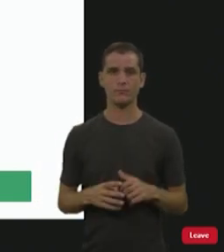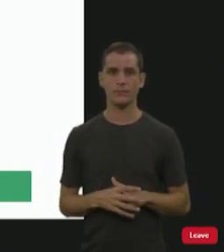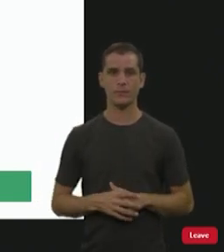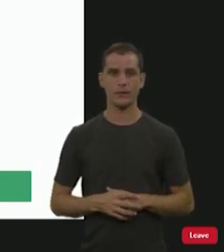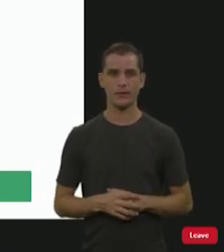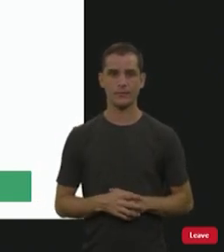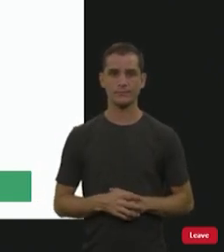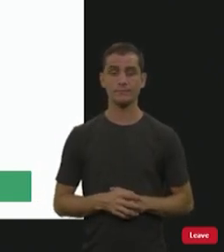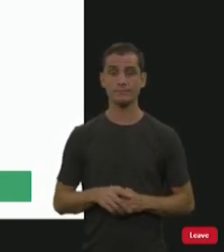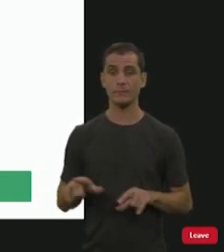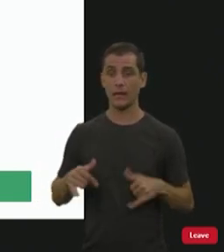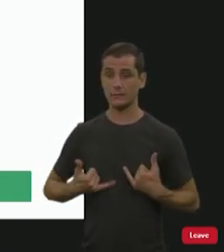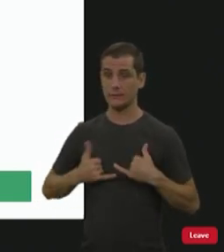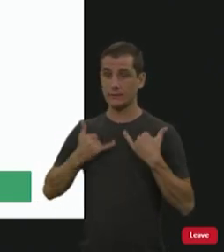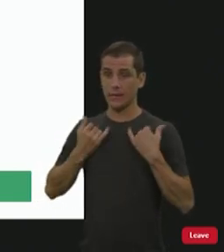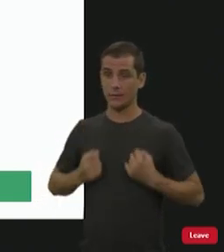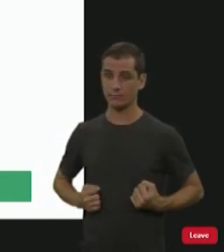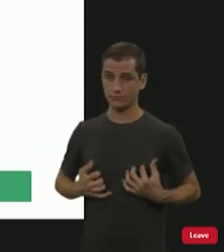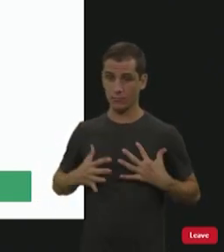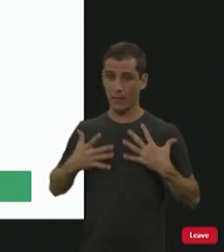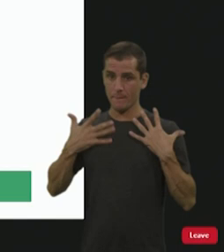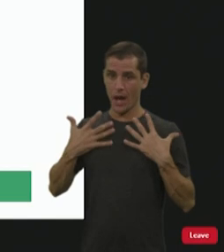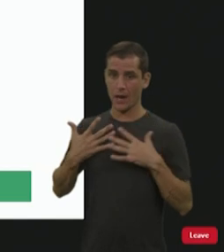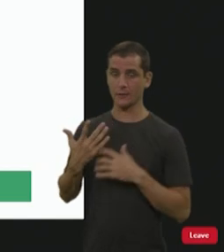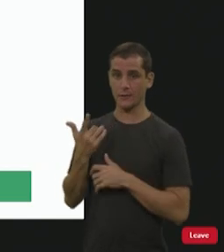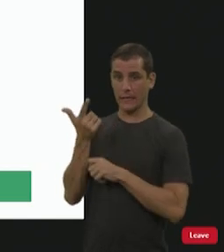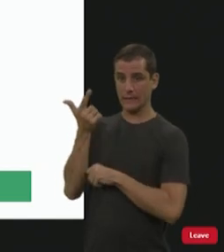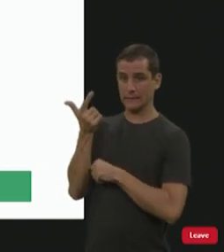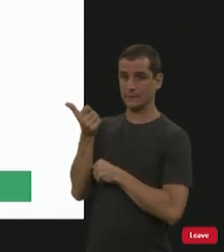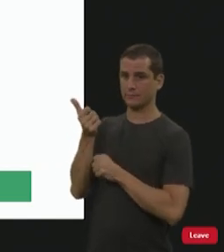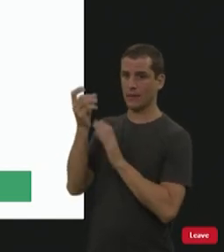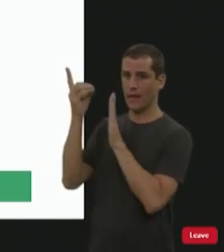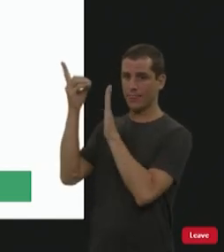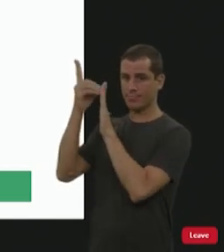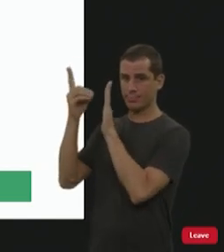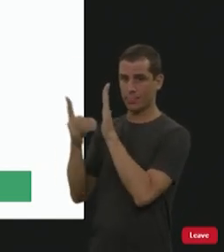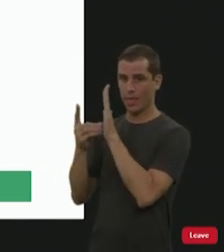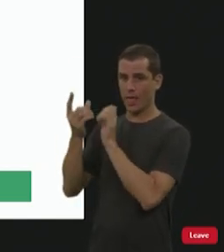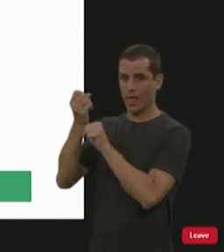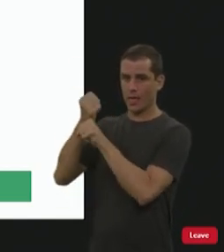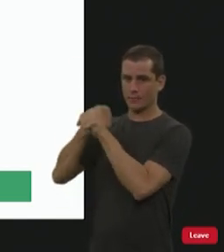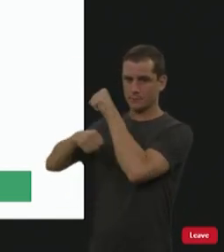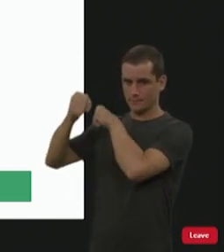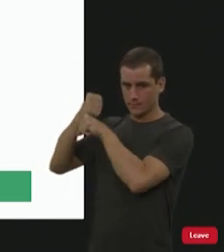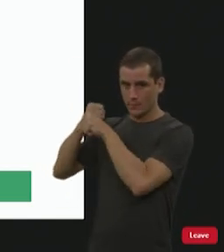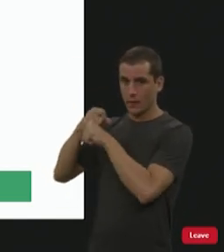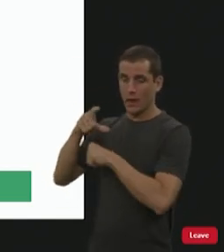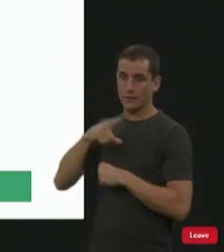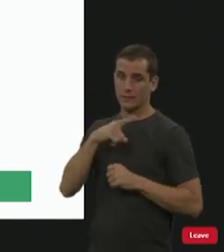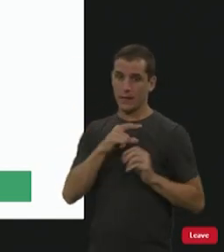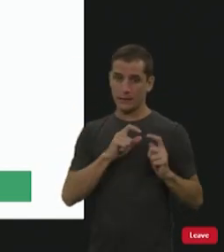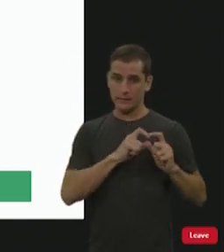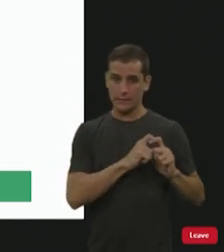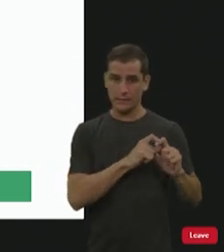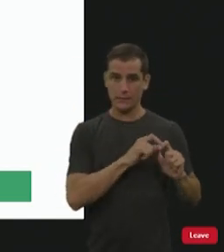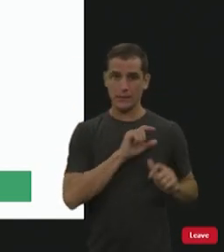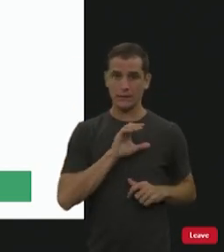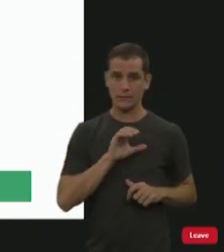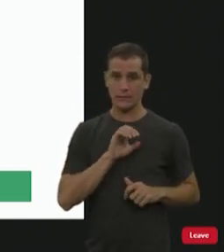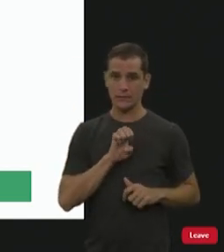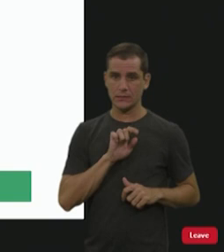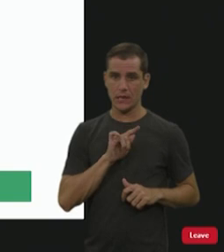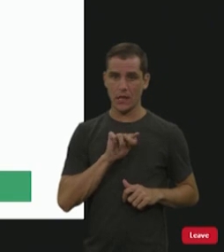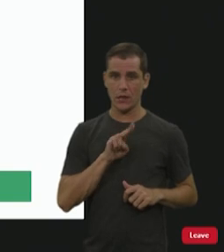Para energia, né? E nas últimas décadas se viu que além a célula adiposa produz alguns hormônios,